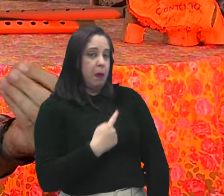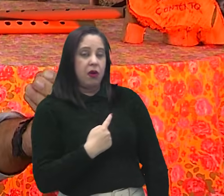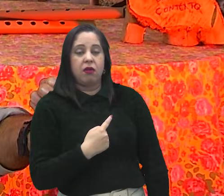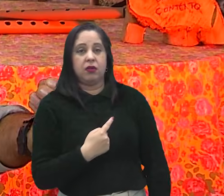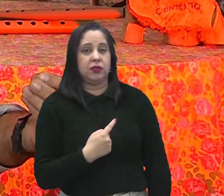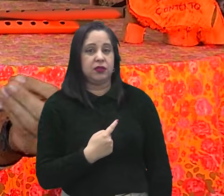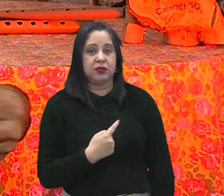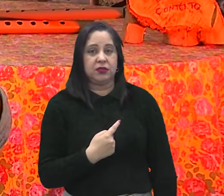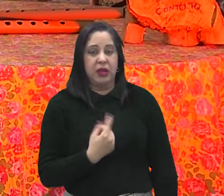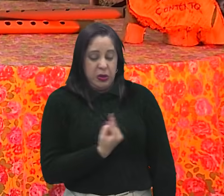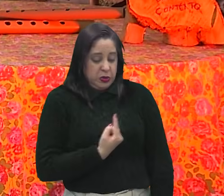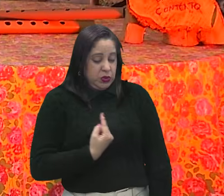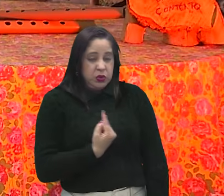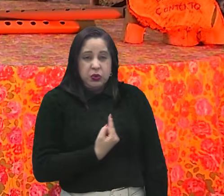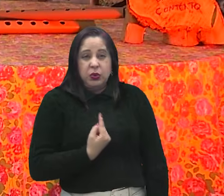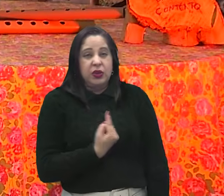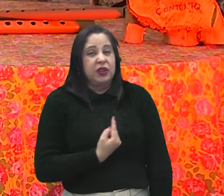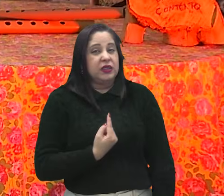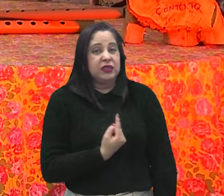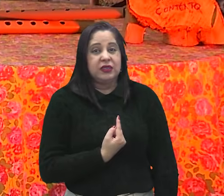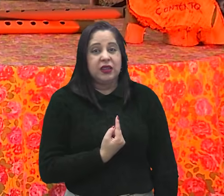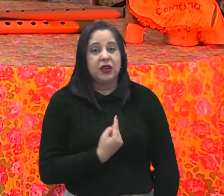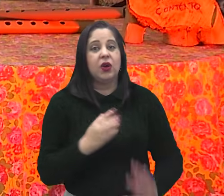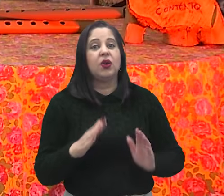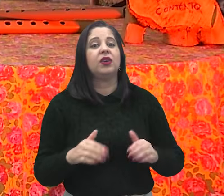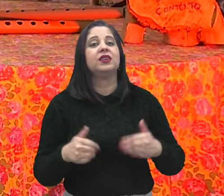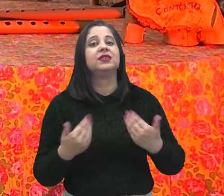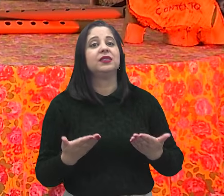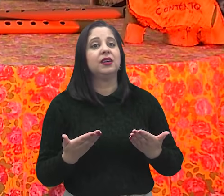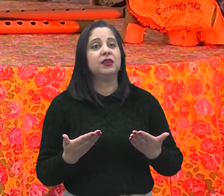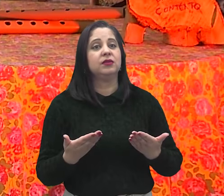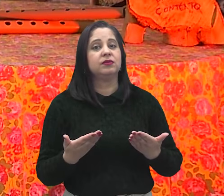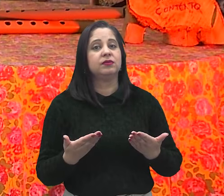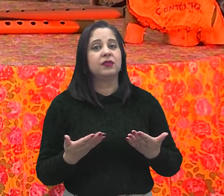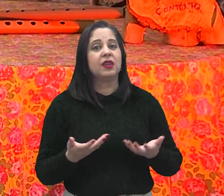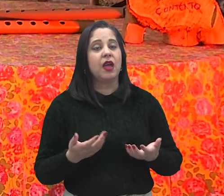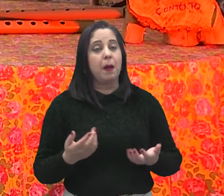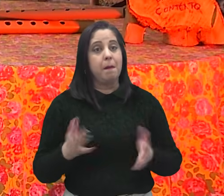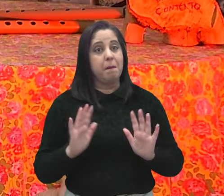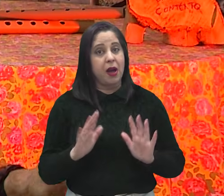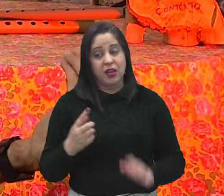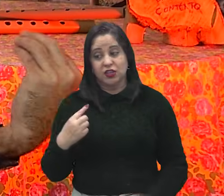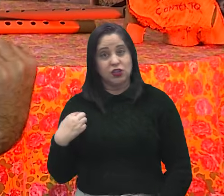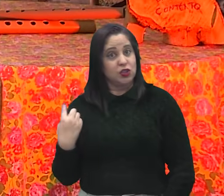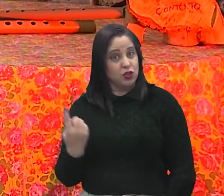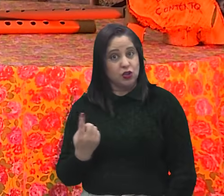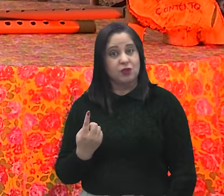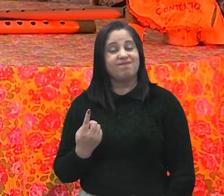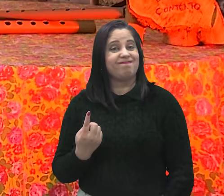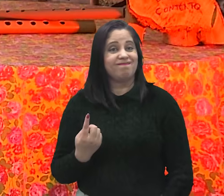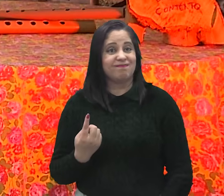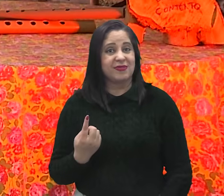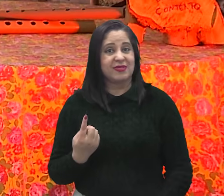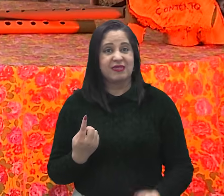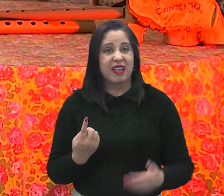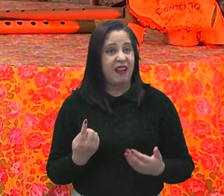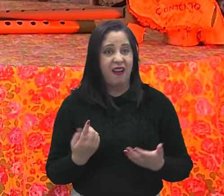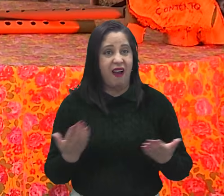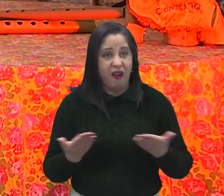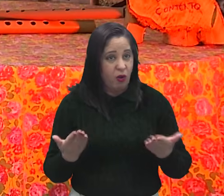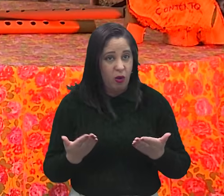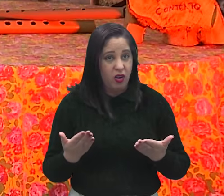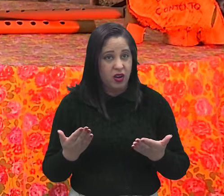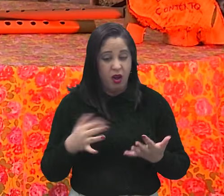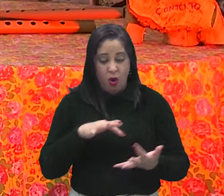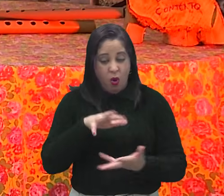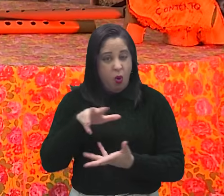solidão imensa, e a gente se desconectou um pouco dessa relação ancestral, né, de